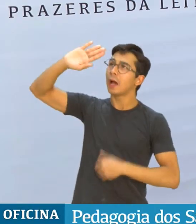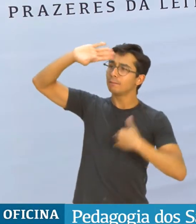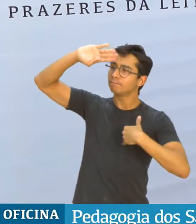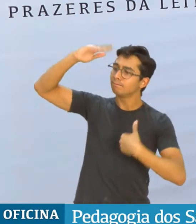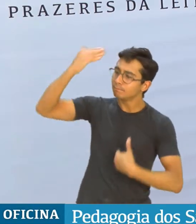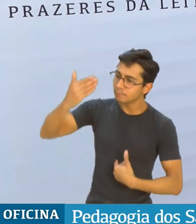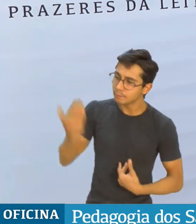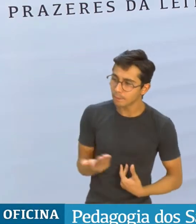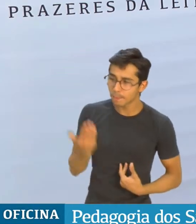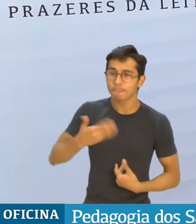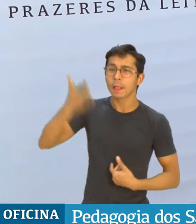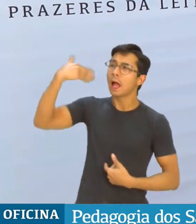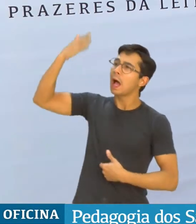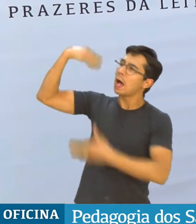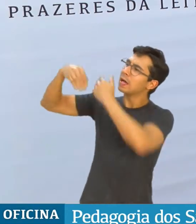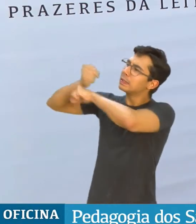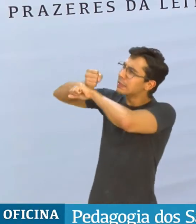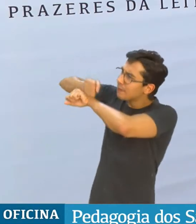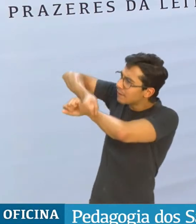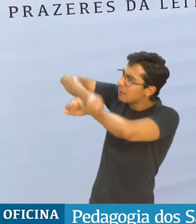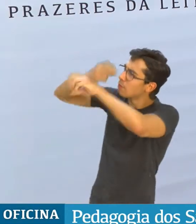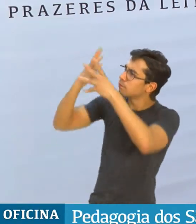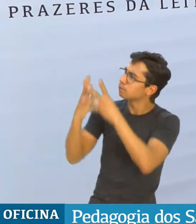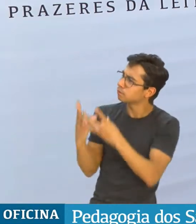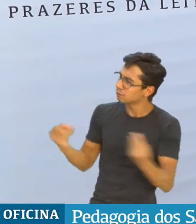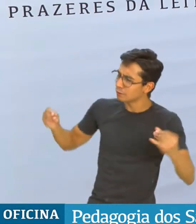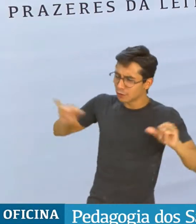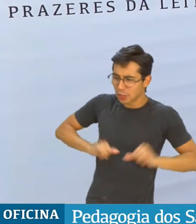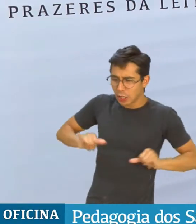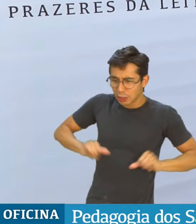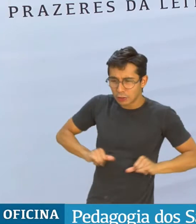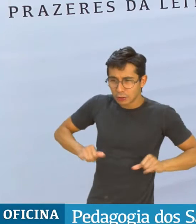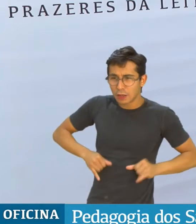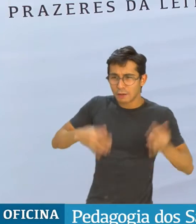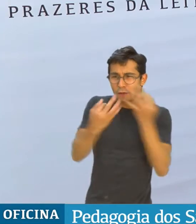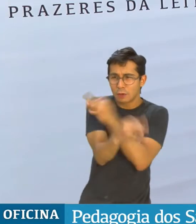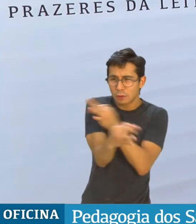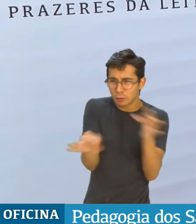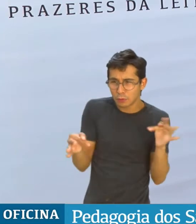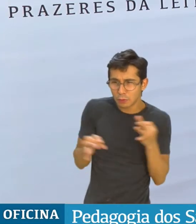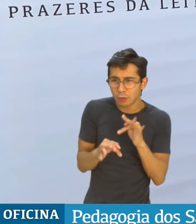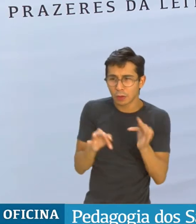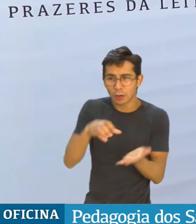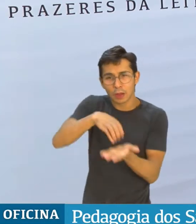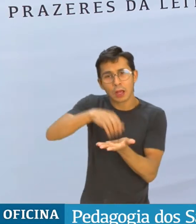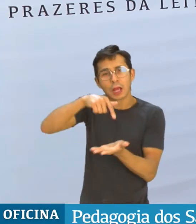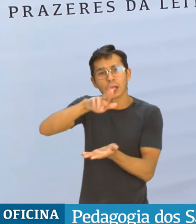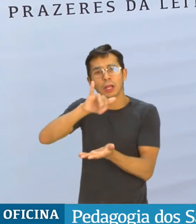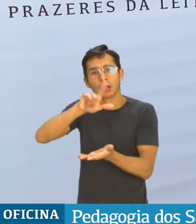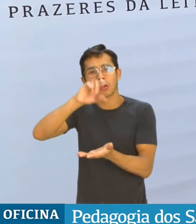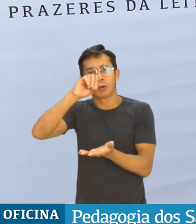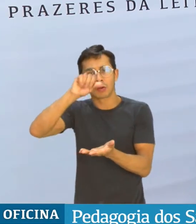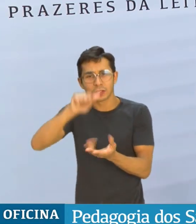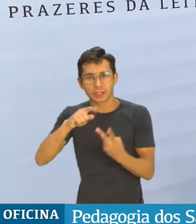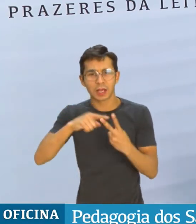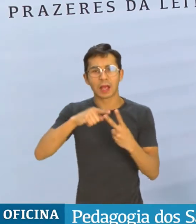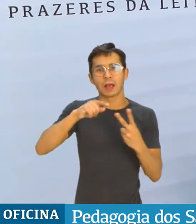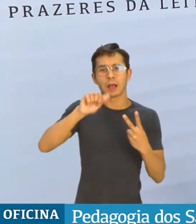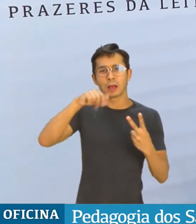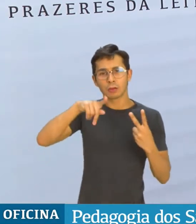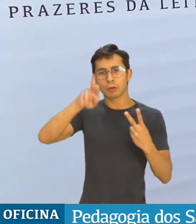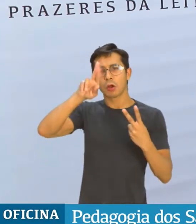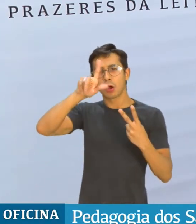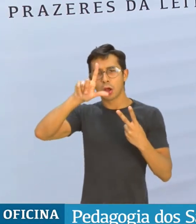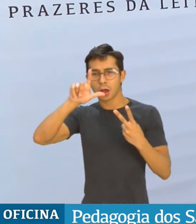perdeu na escuridão, com ela a dor do extermínio da escravidão. Quiloas, Bantos, Manjolos, Cabinda, Mina, Angola, Brasil,